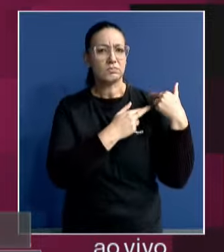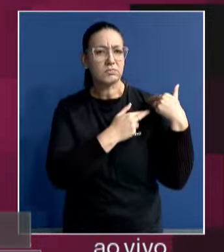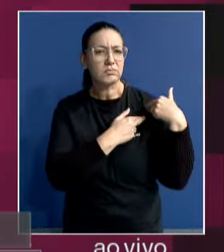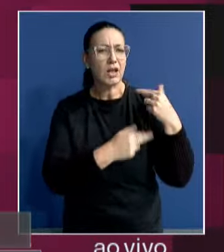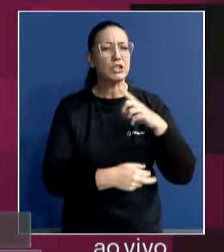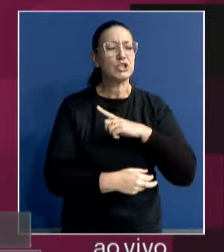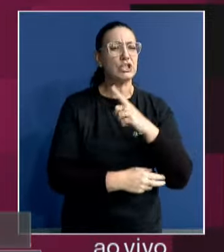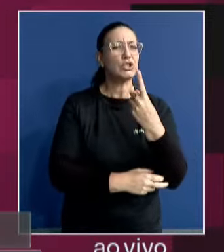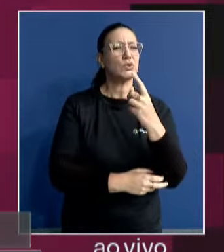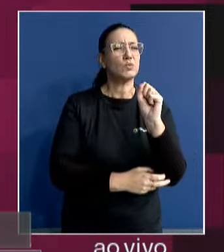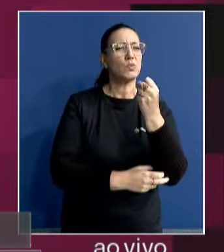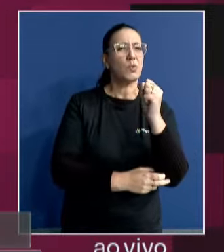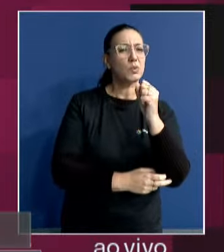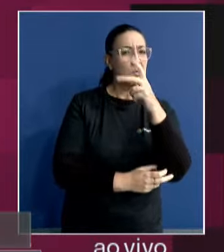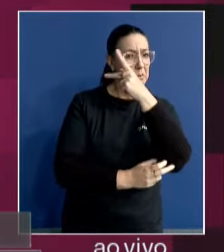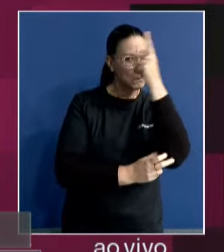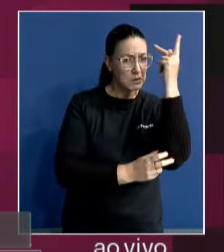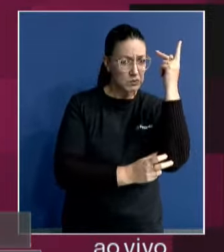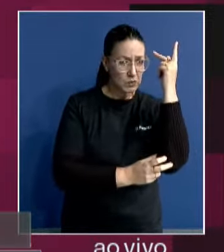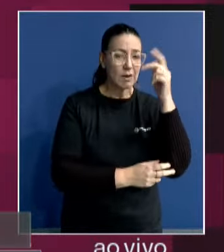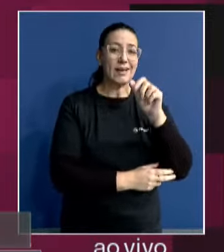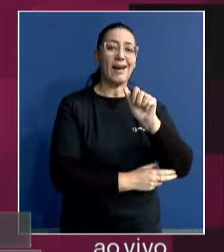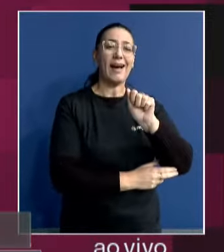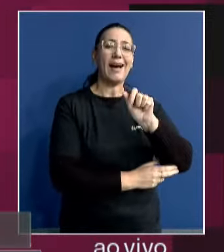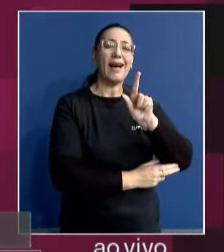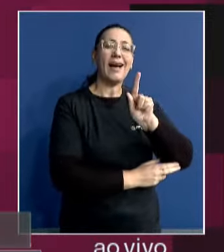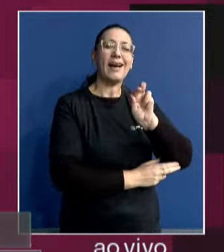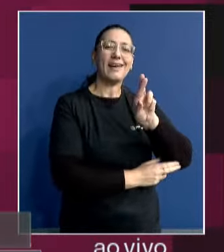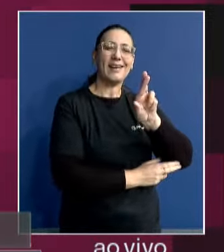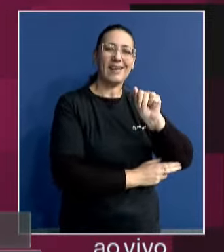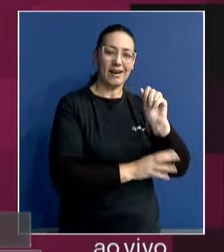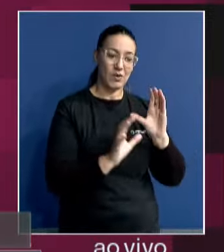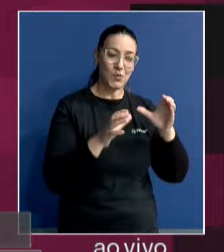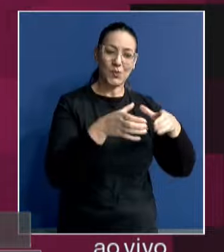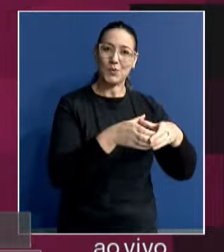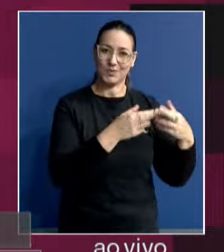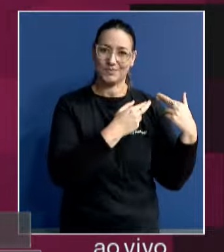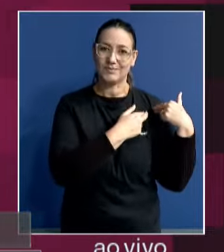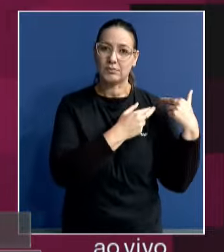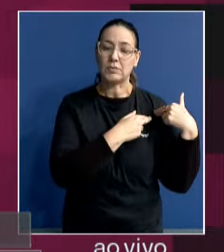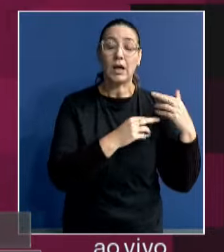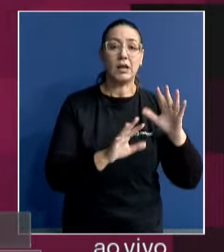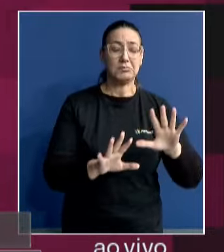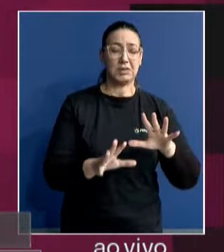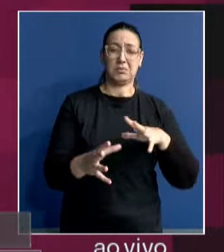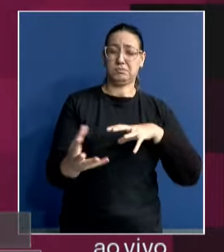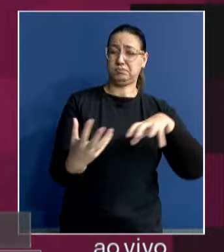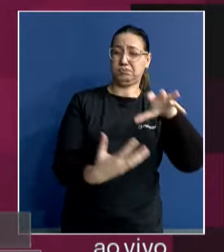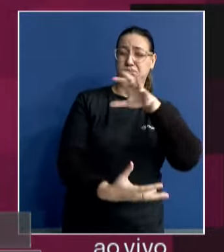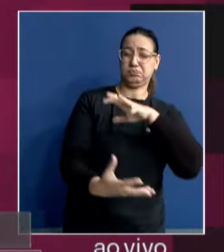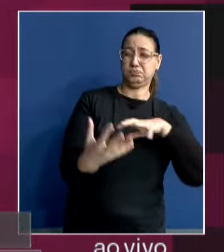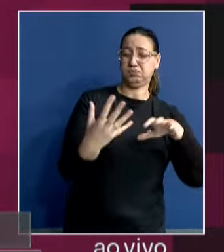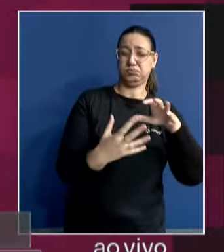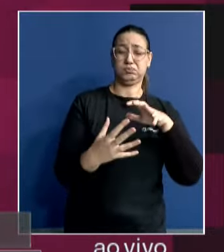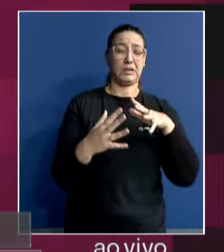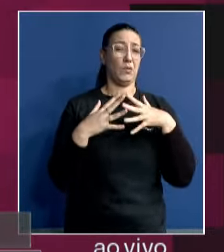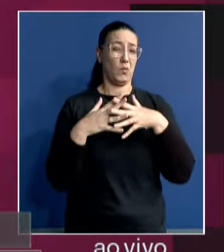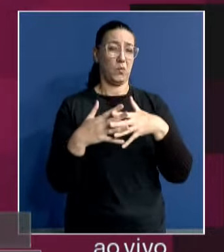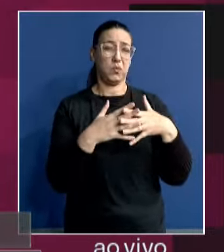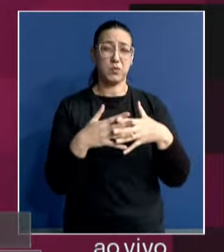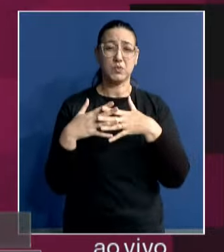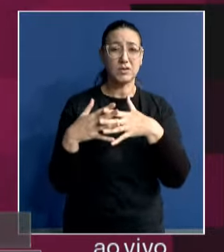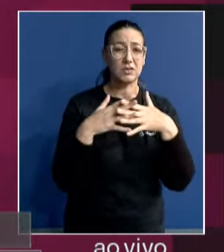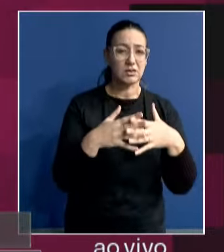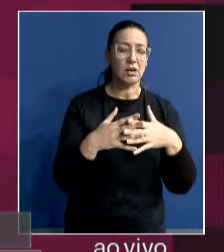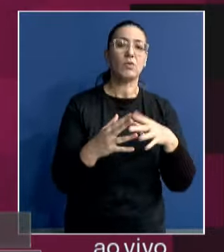cerca de 18 pessoas da ADRA aqui e houve esse conflito. Então, o pessoal da ADRA ficou assustado, ficou com medo, né, de colocar em risco a